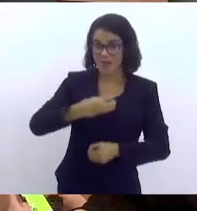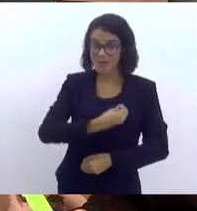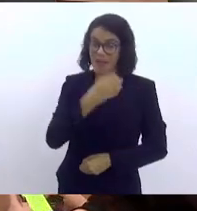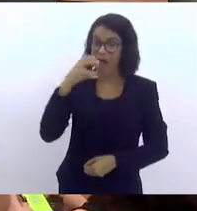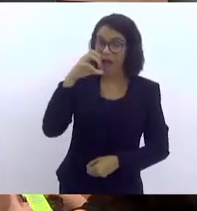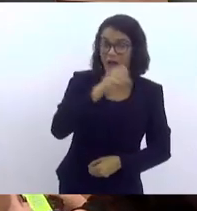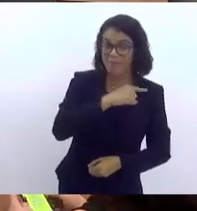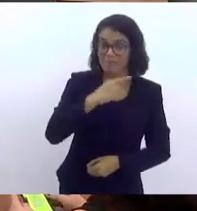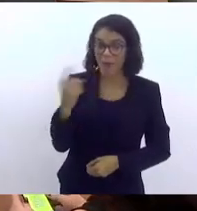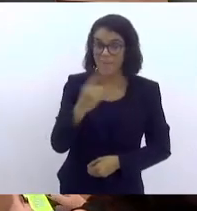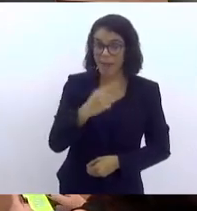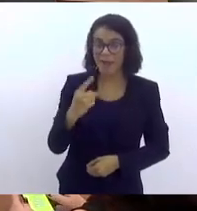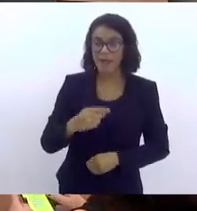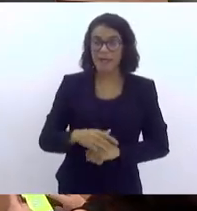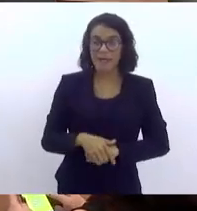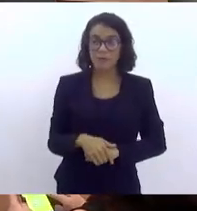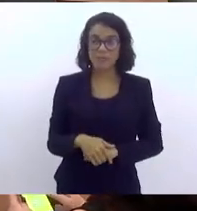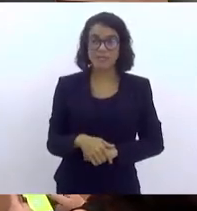um moço rapidinho